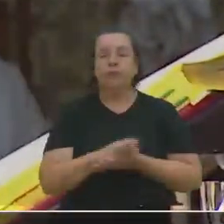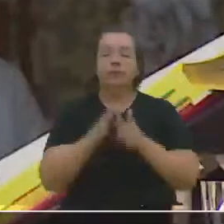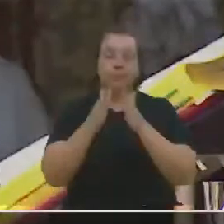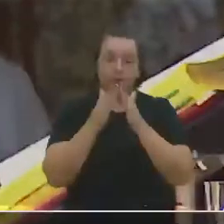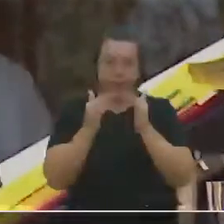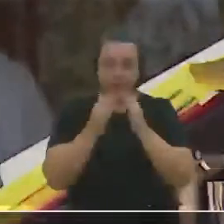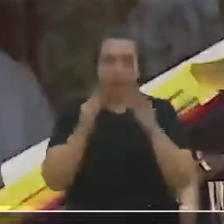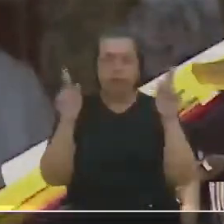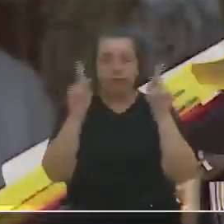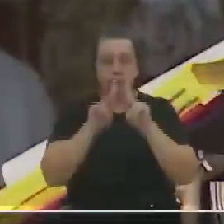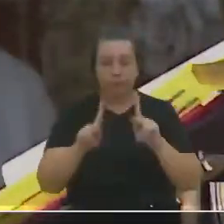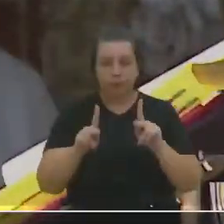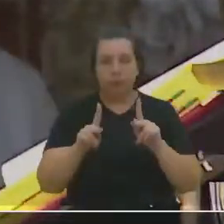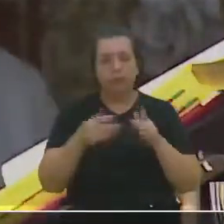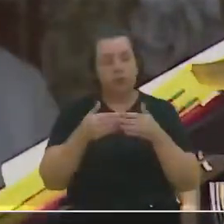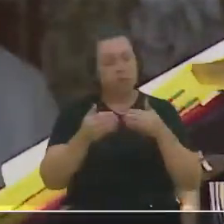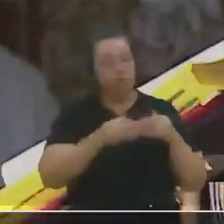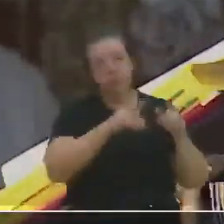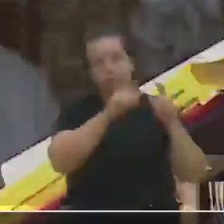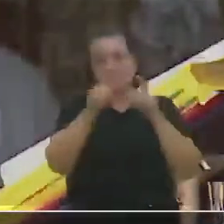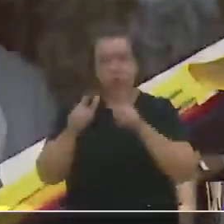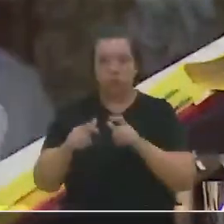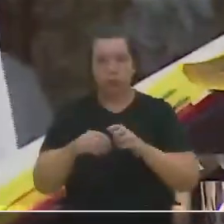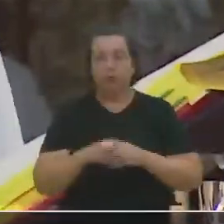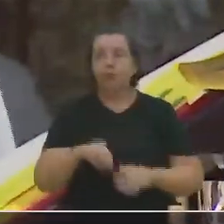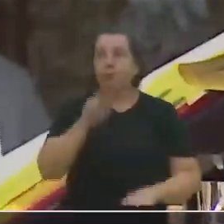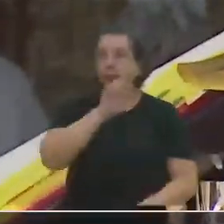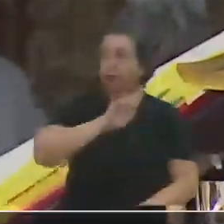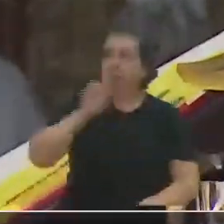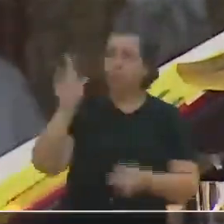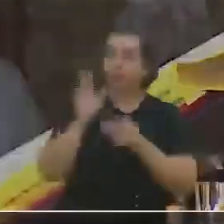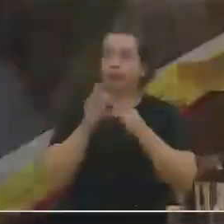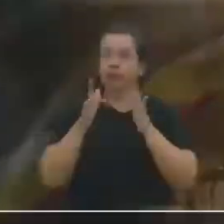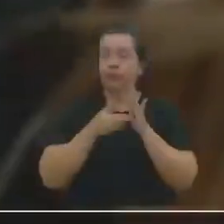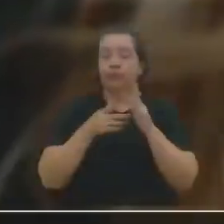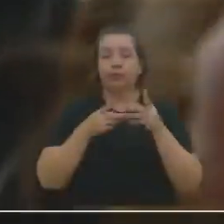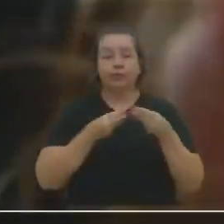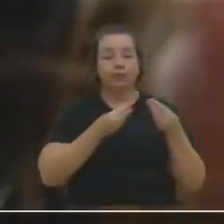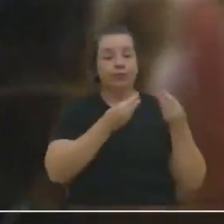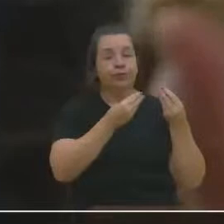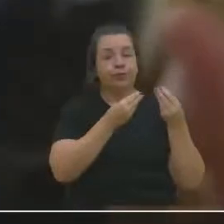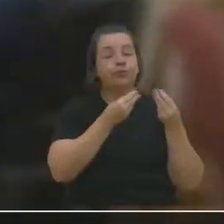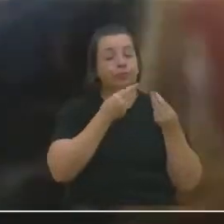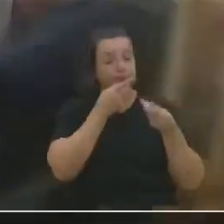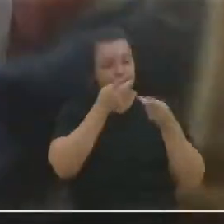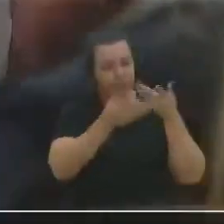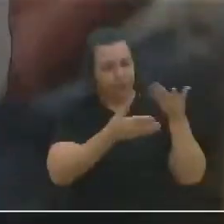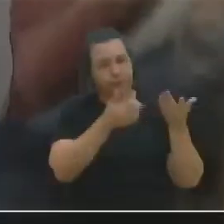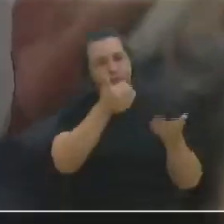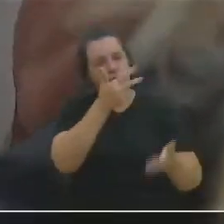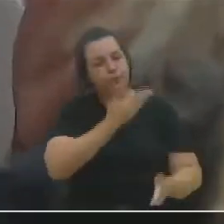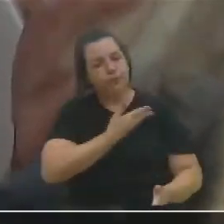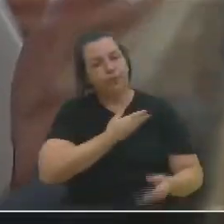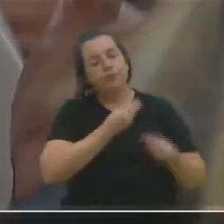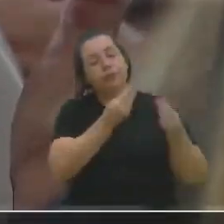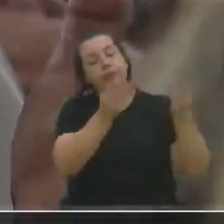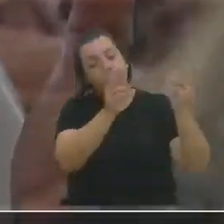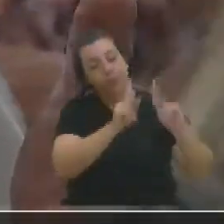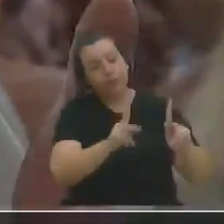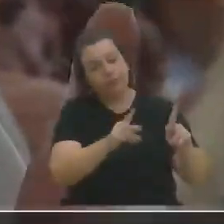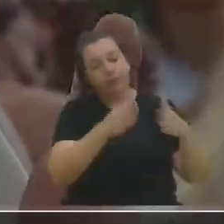paz no lugar em que você está. Senhor Jesus Cristo, disseste aos vossos